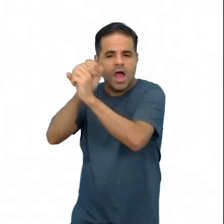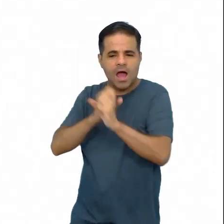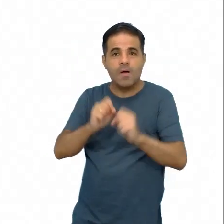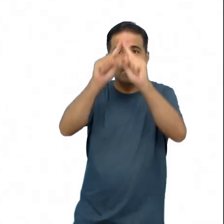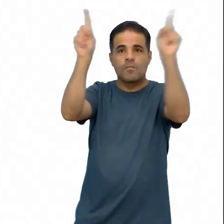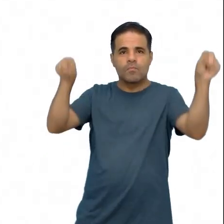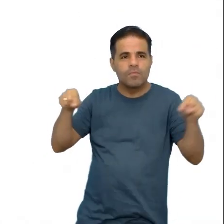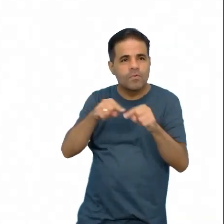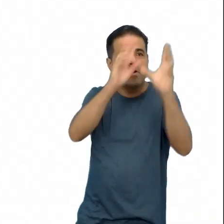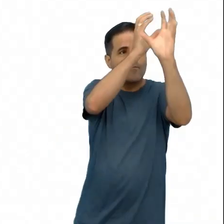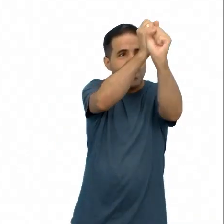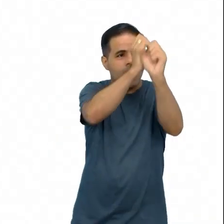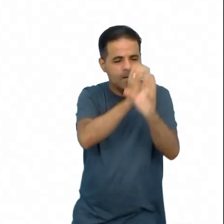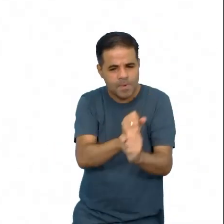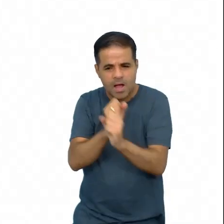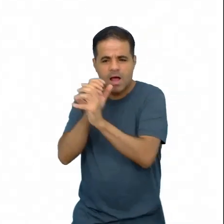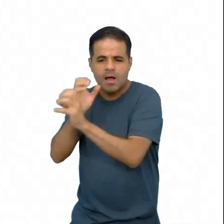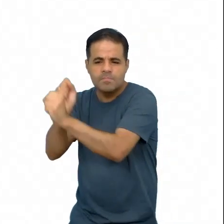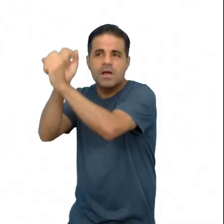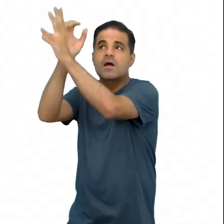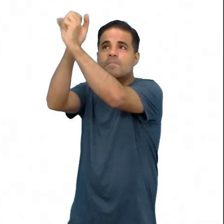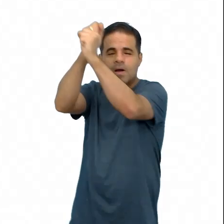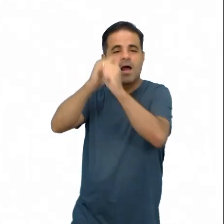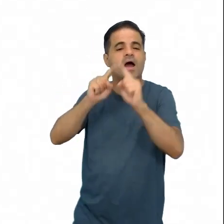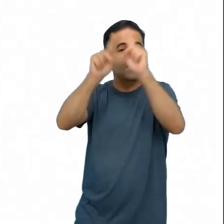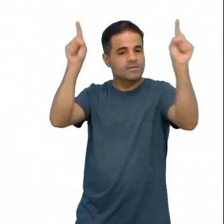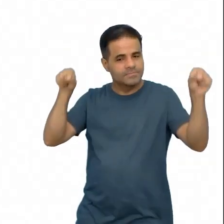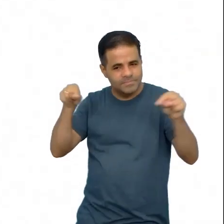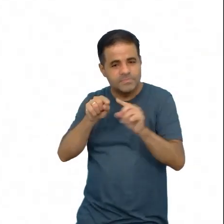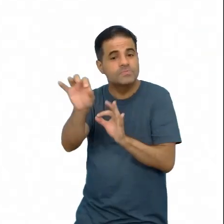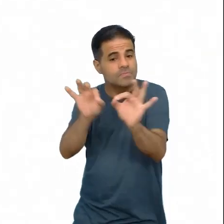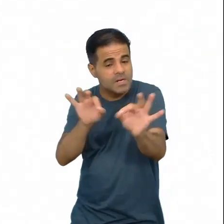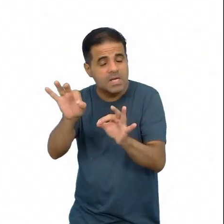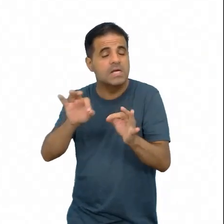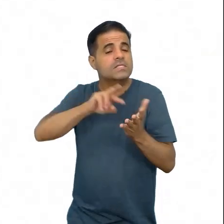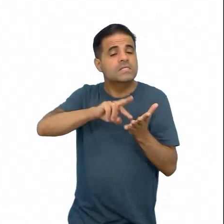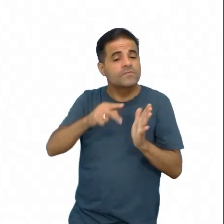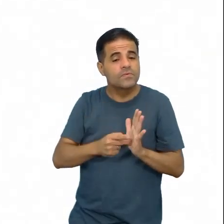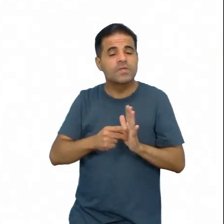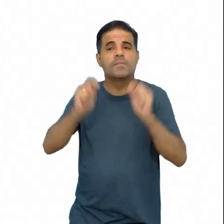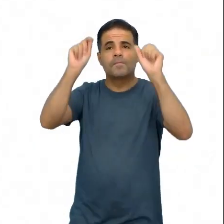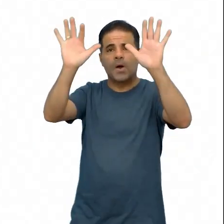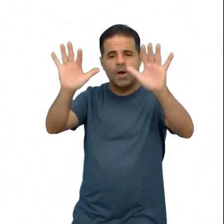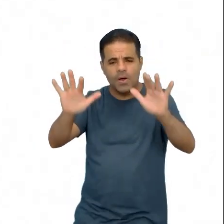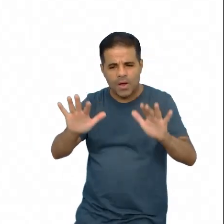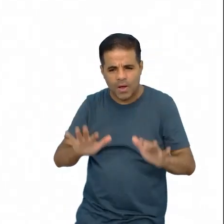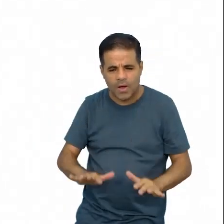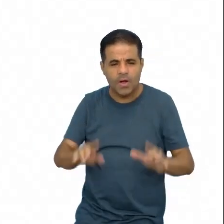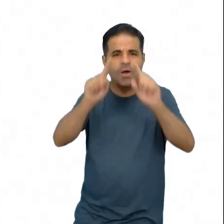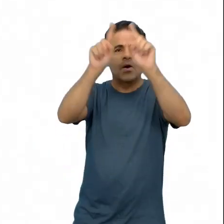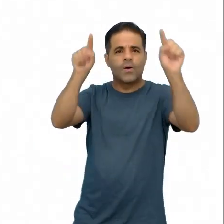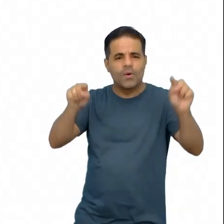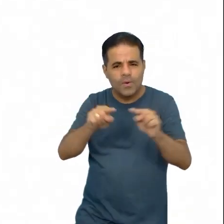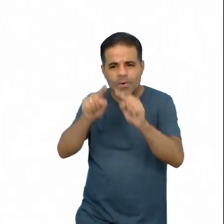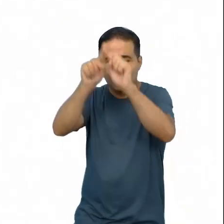figuras planas. Ladrilhar ou pavimentar o plano significa preencher o plano com ladrilhos sem deixar espaços